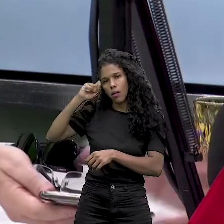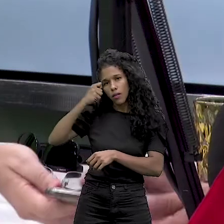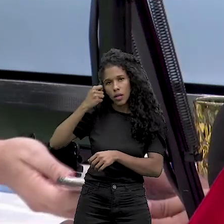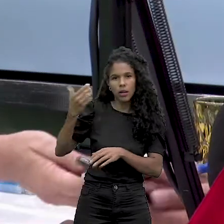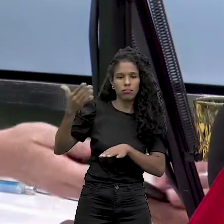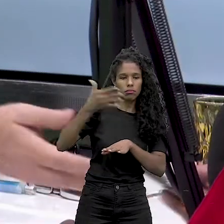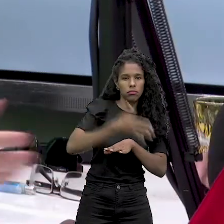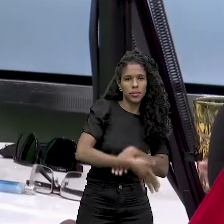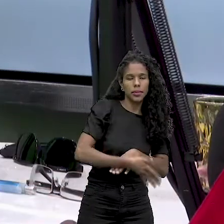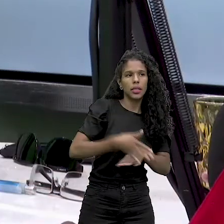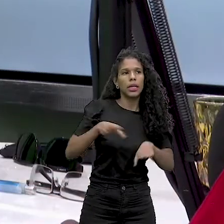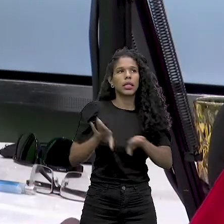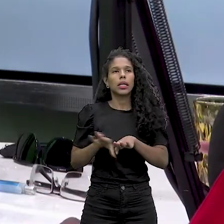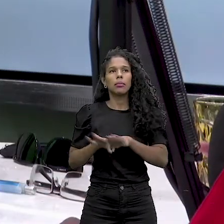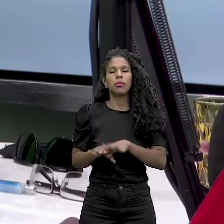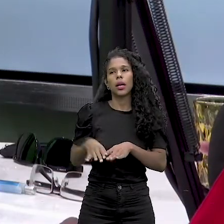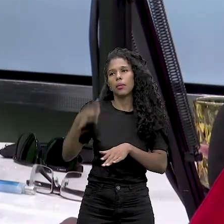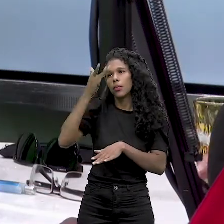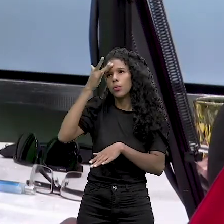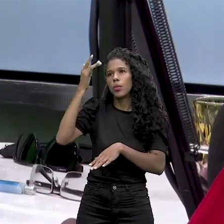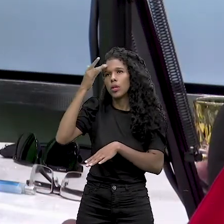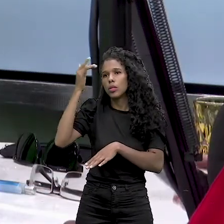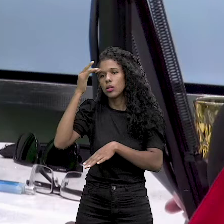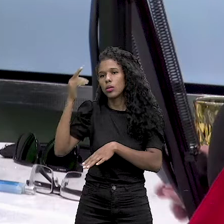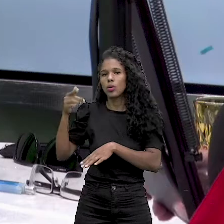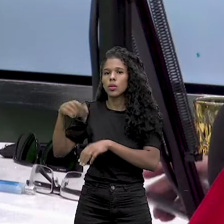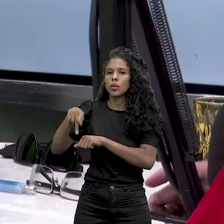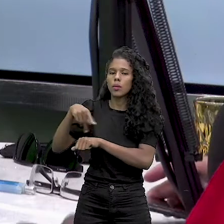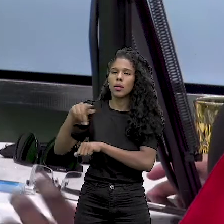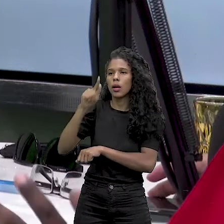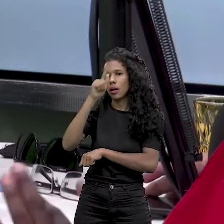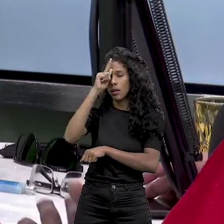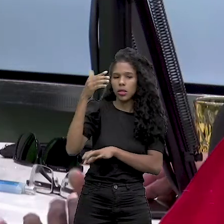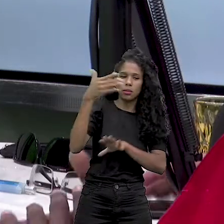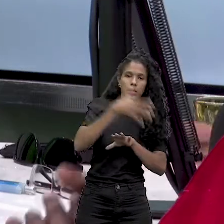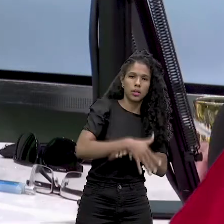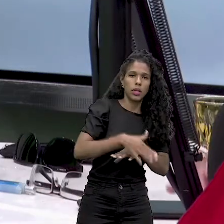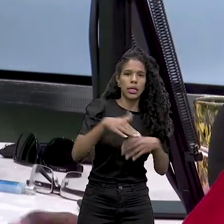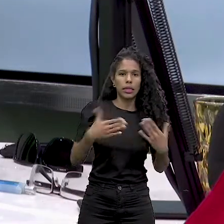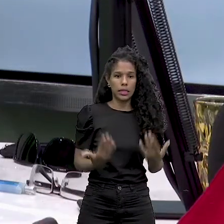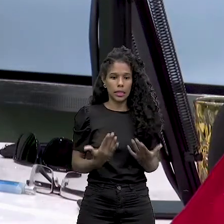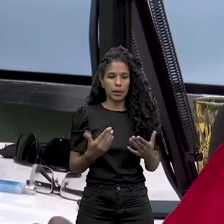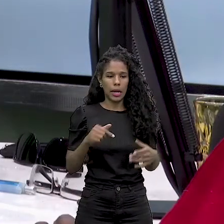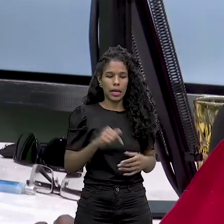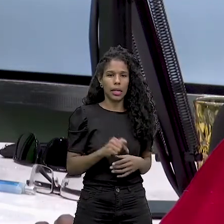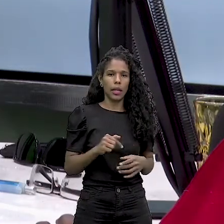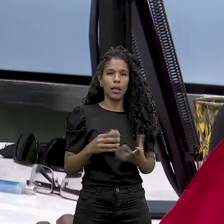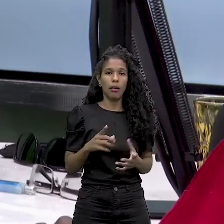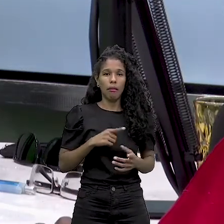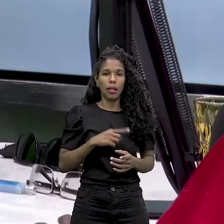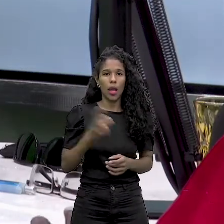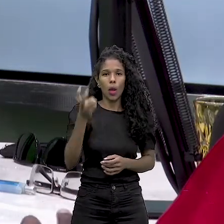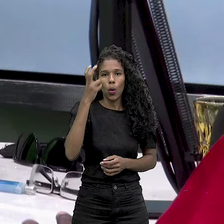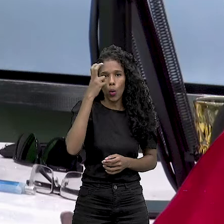foram aculturadas, né? Houve um processo de aculturação, ou seja, aprender a